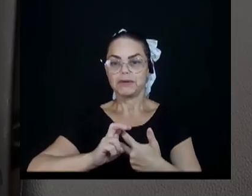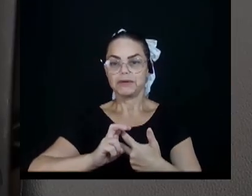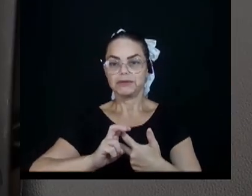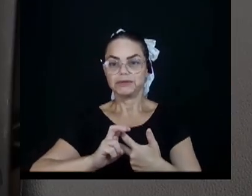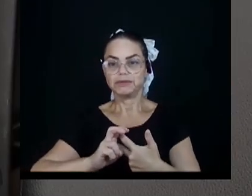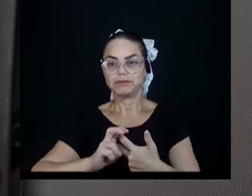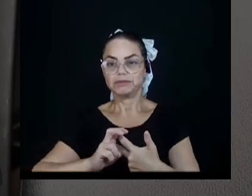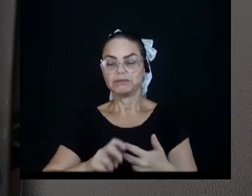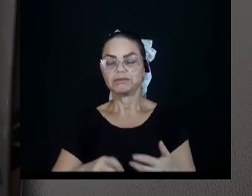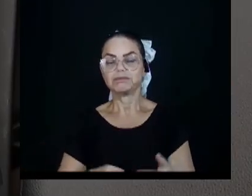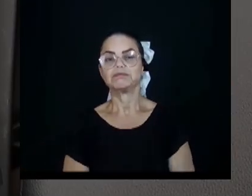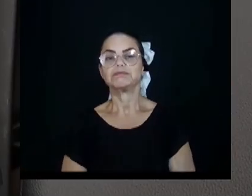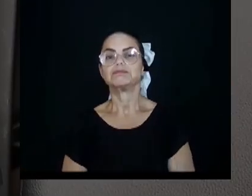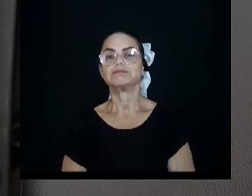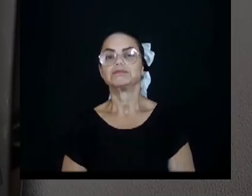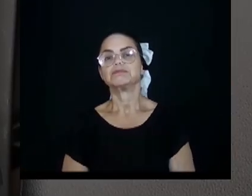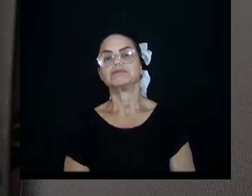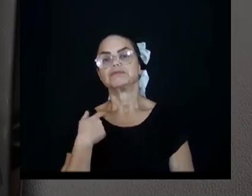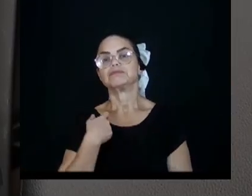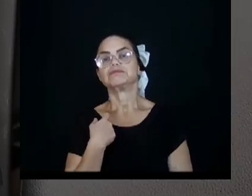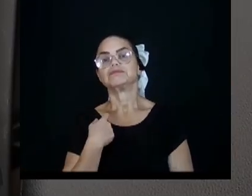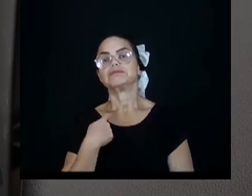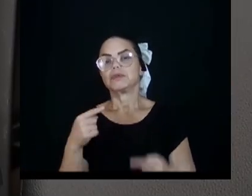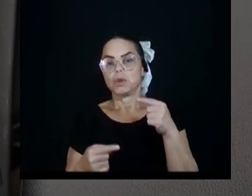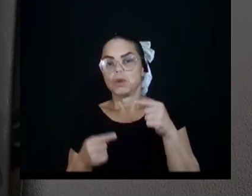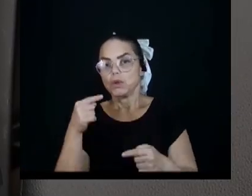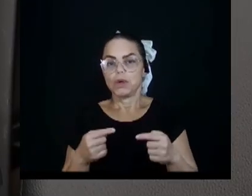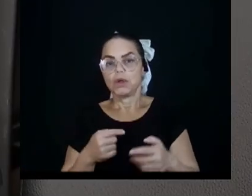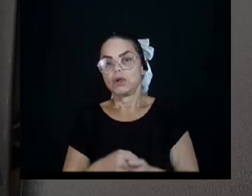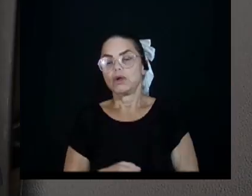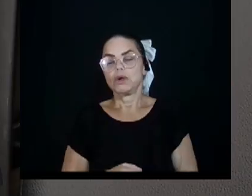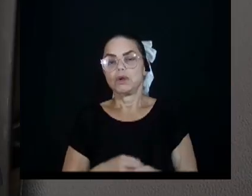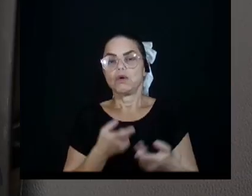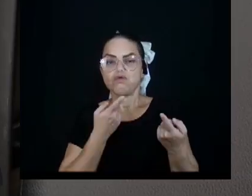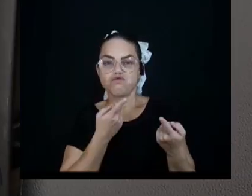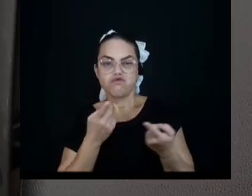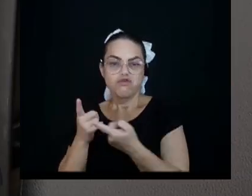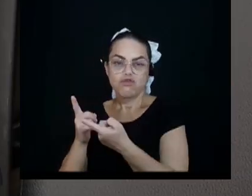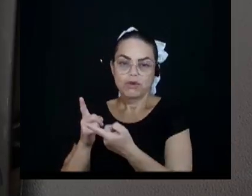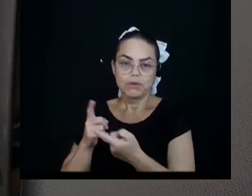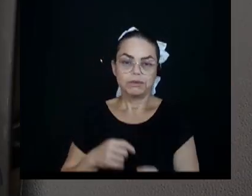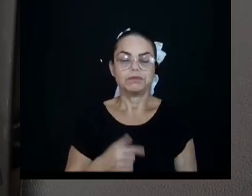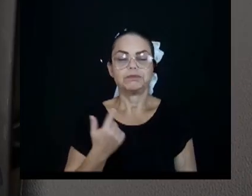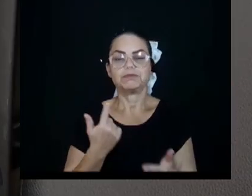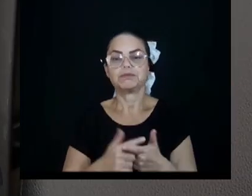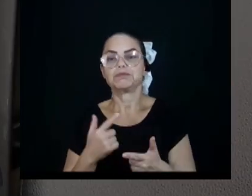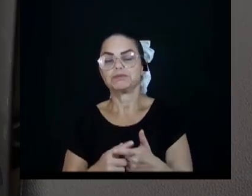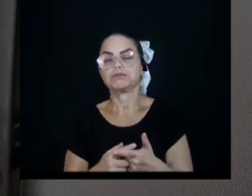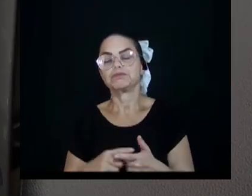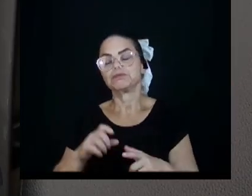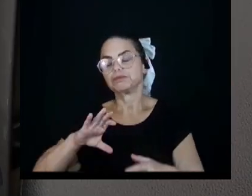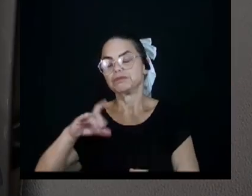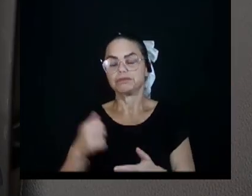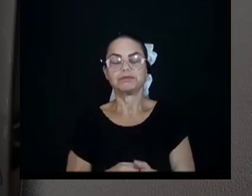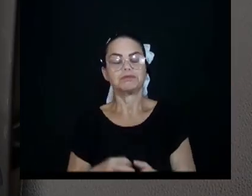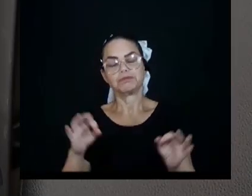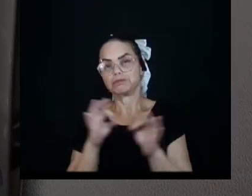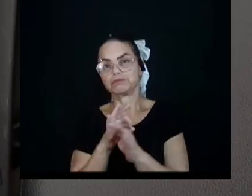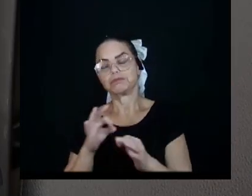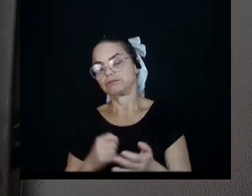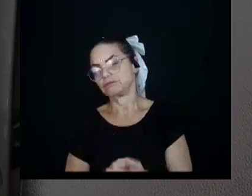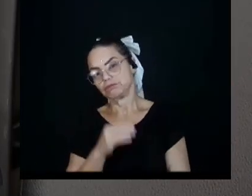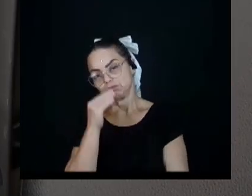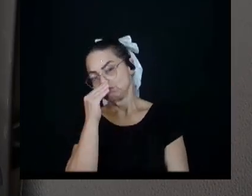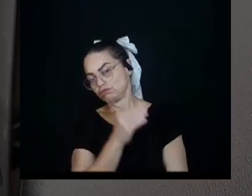Isso vai para além do debate situação e oposição. É porque, assim, é claro que ninguém pode subestimar isso. Na política